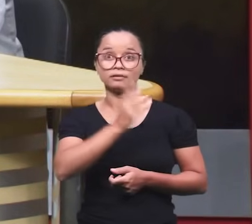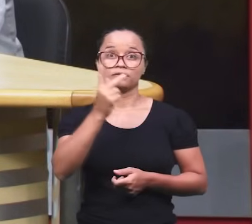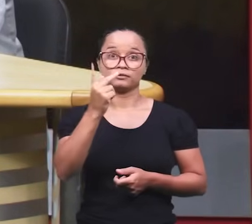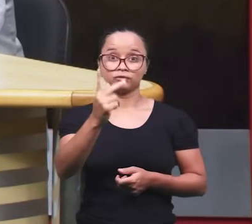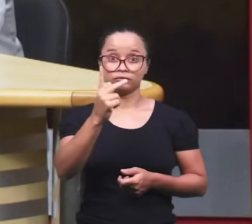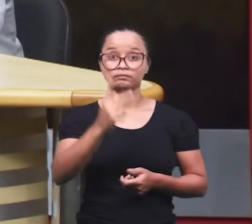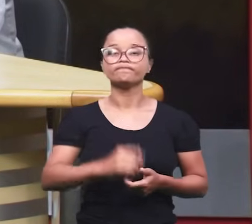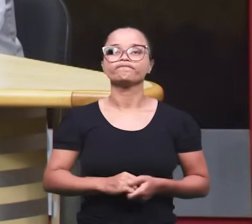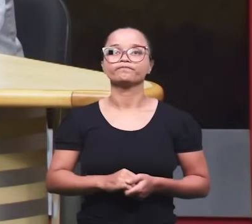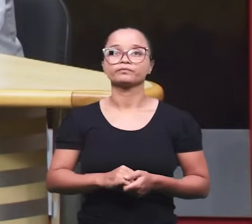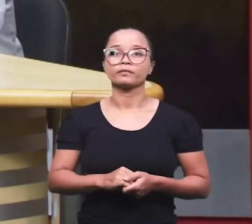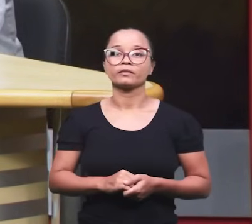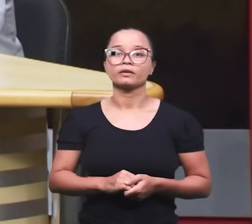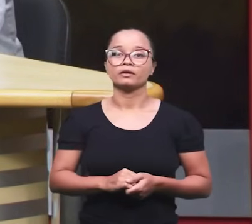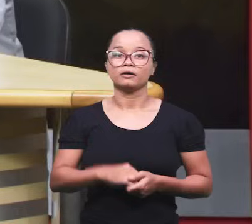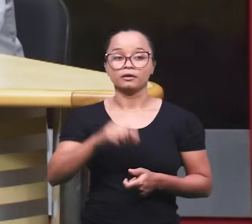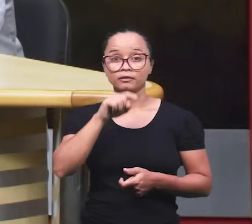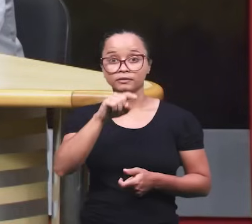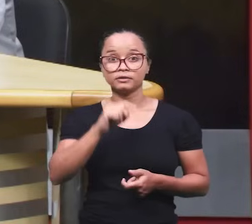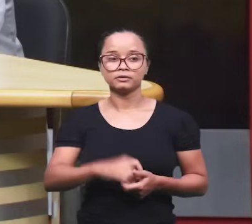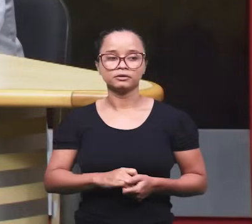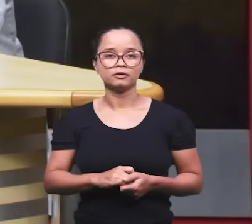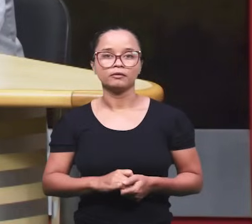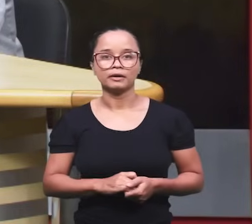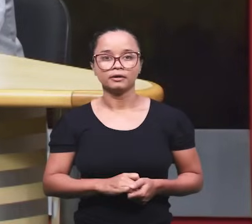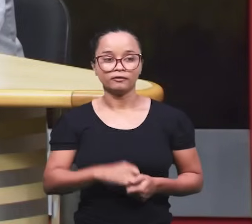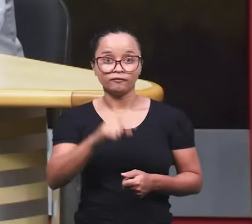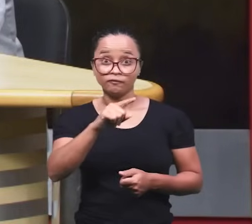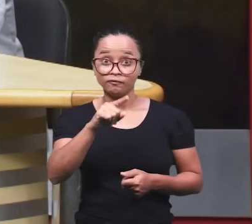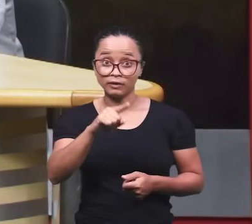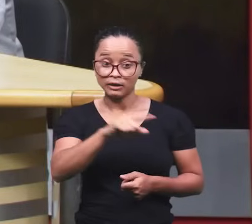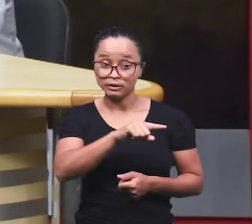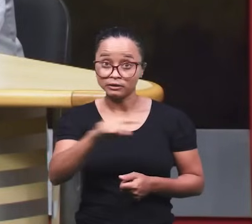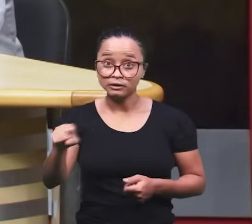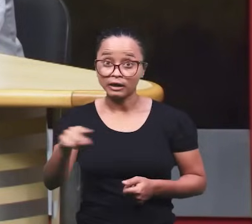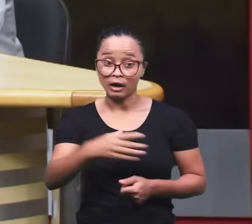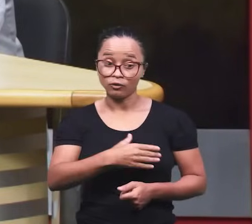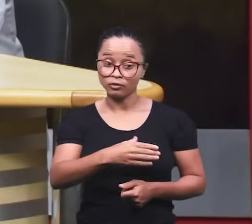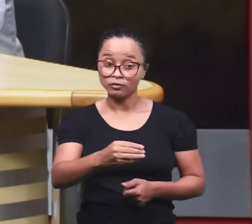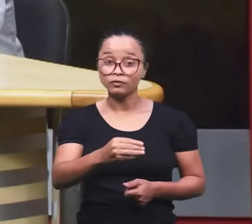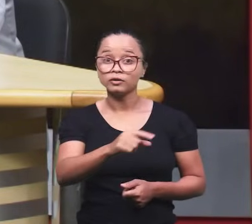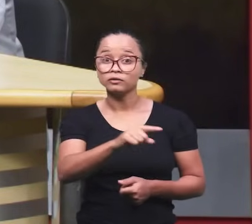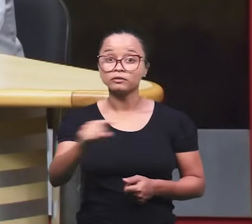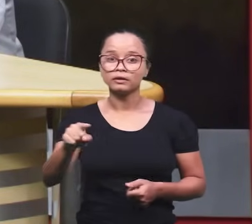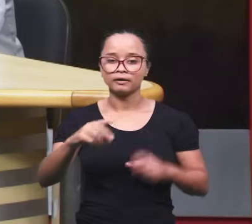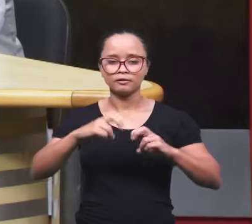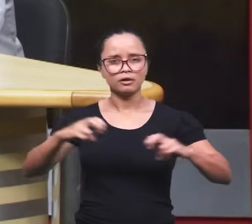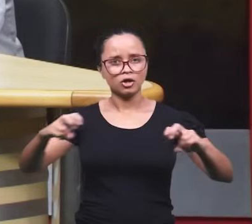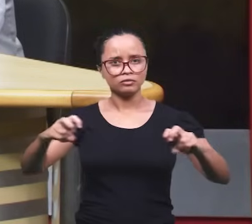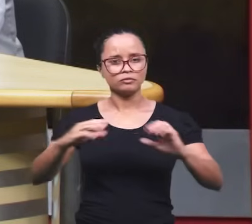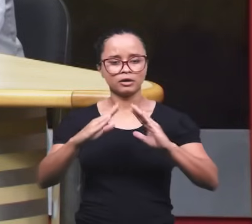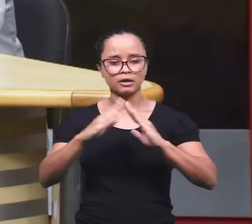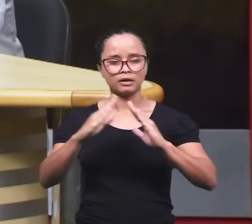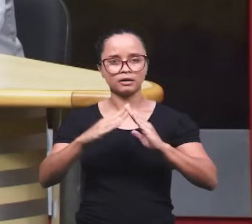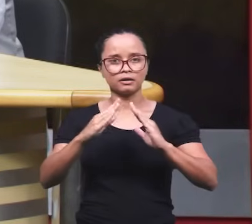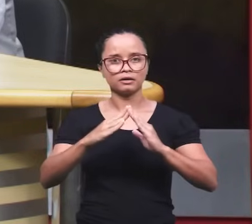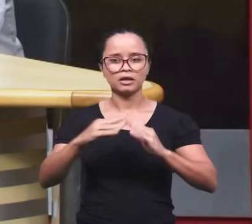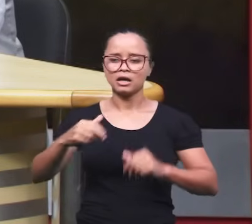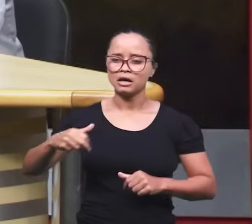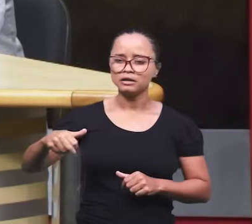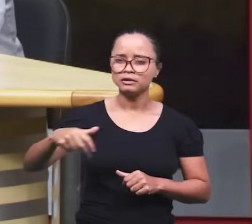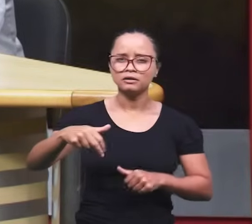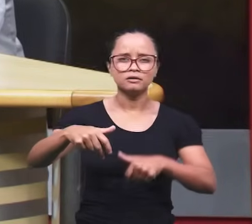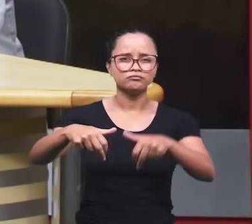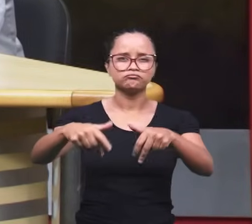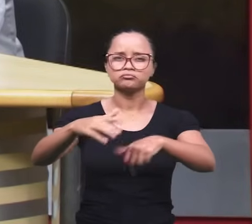coração e as intimará a teus filhos e Delas falarás assentado em sua casa